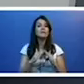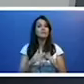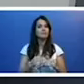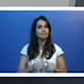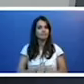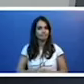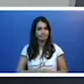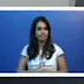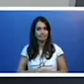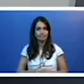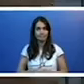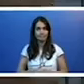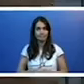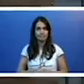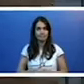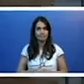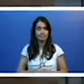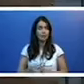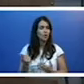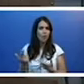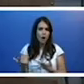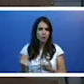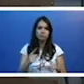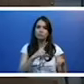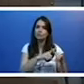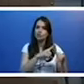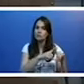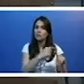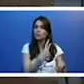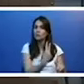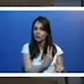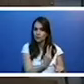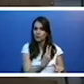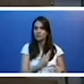aqui? Posso multiplicar por 2 também.